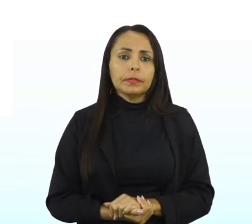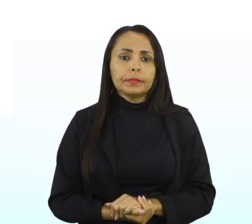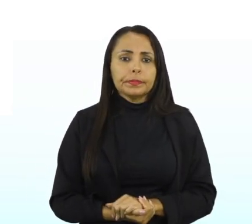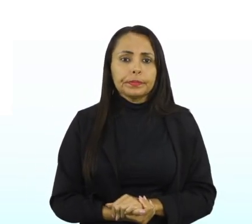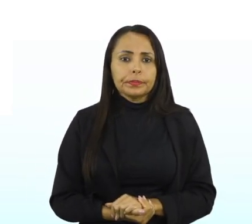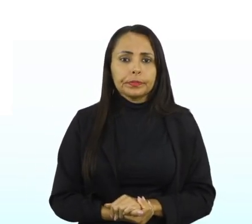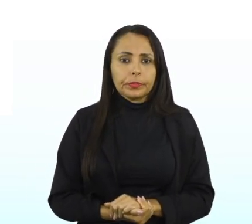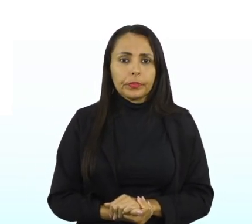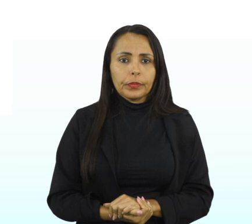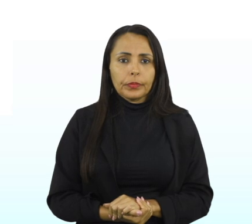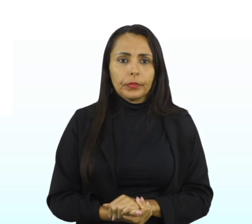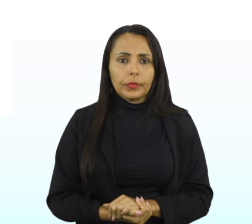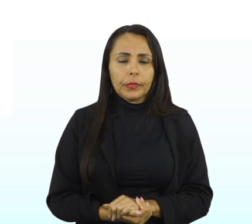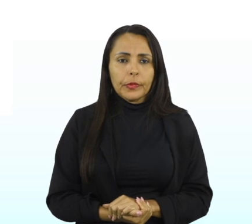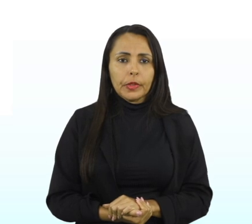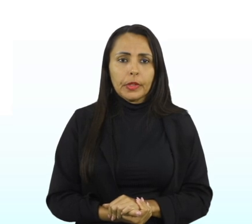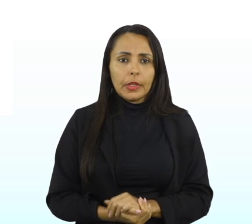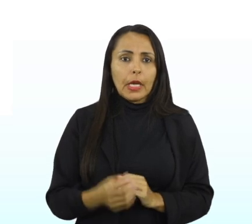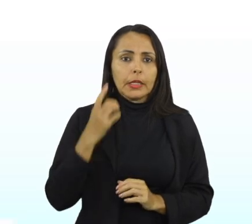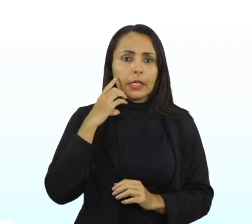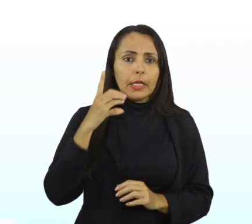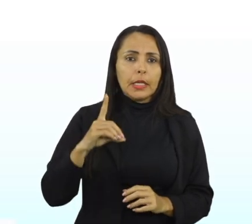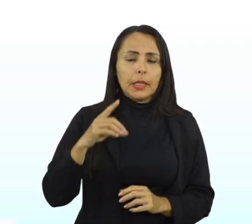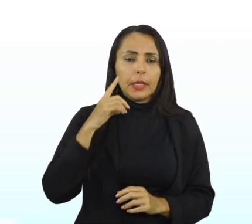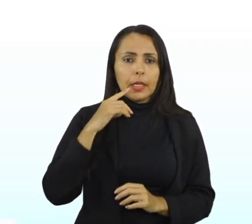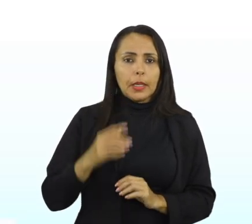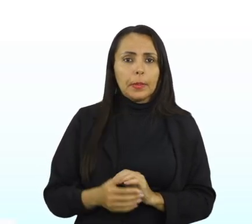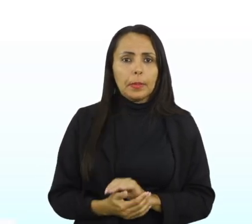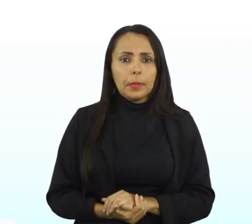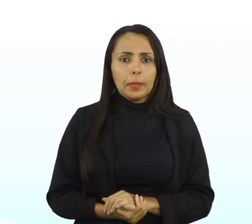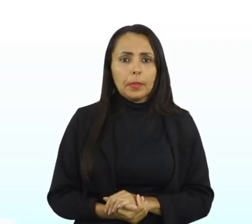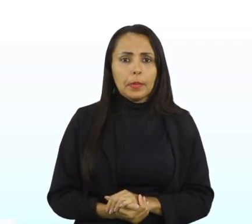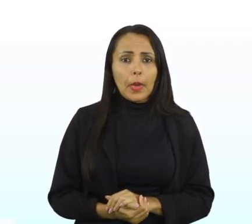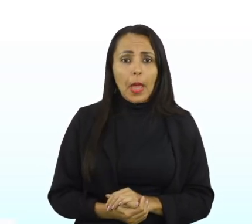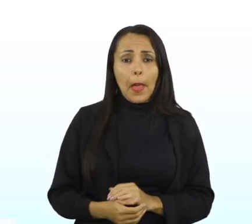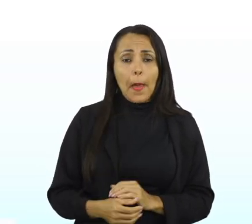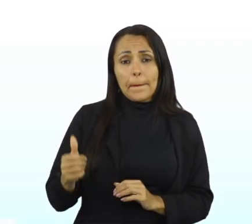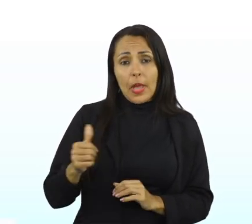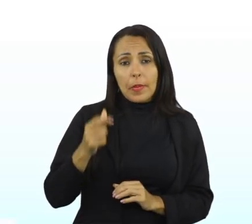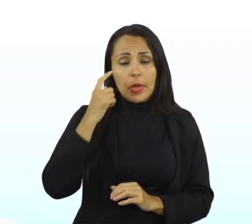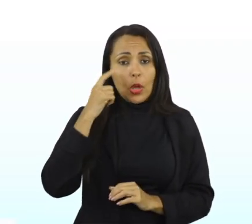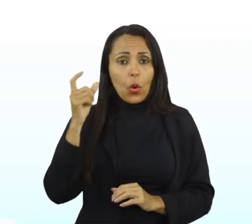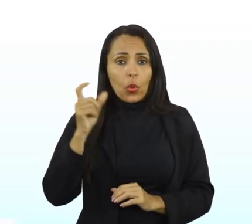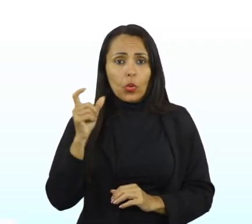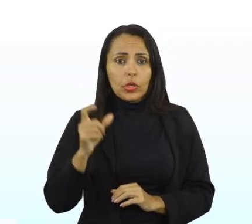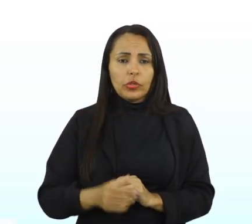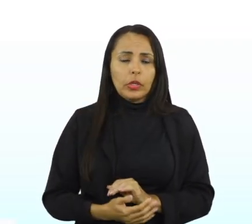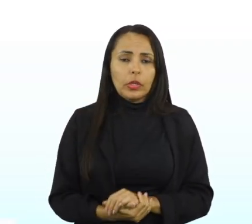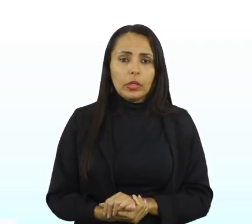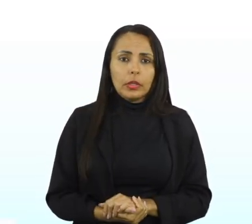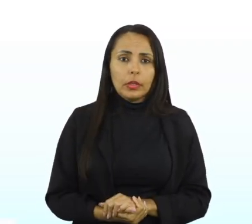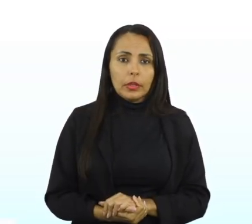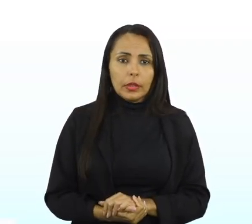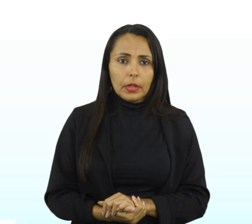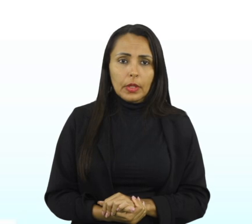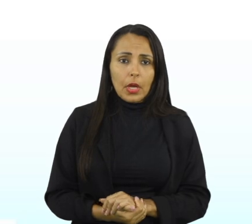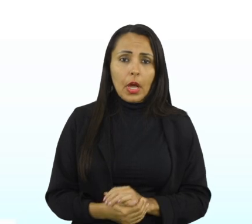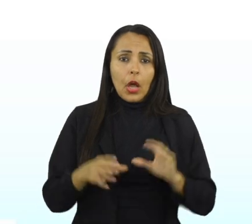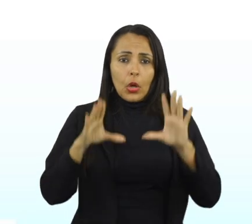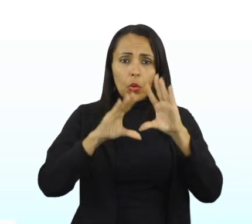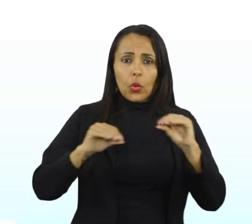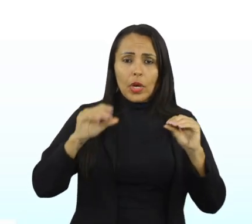Não. C, perfeito e carnaval. Não. Na letra D, bebe bem e